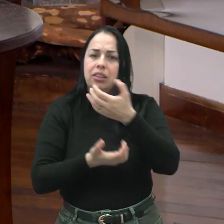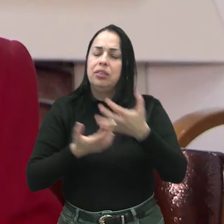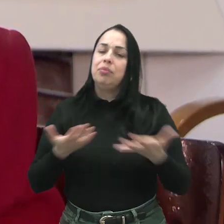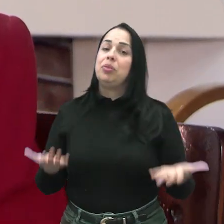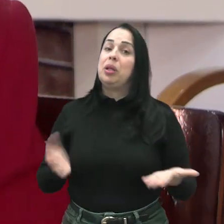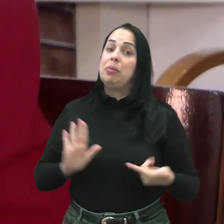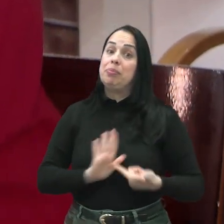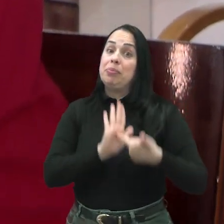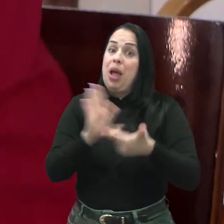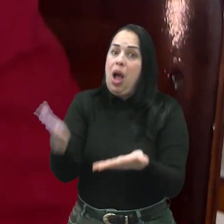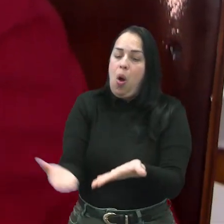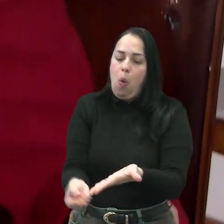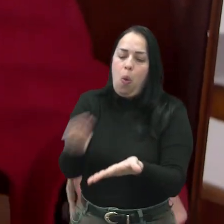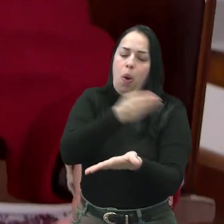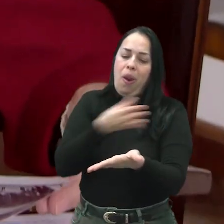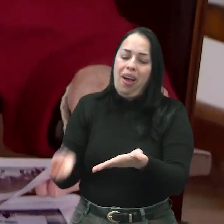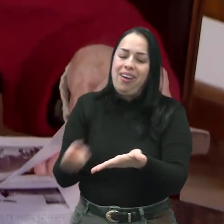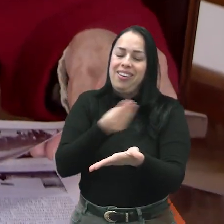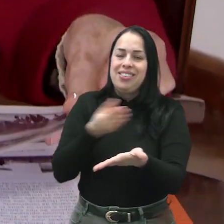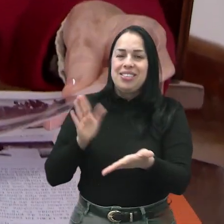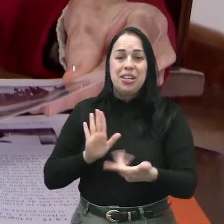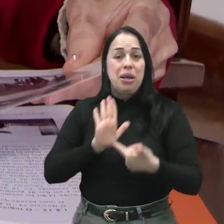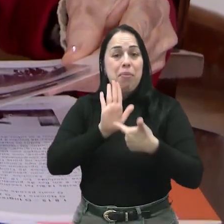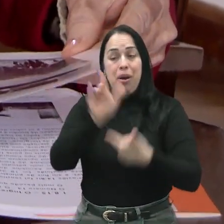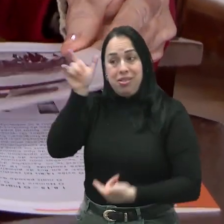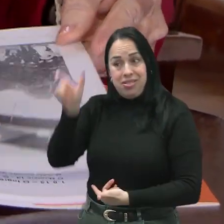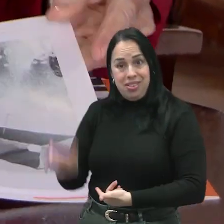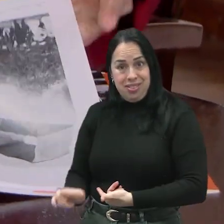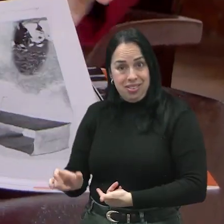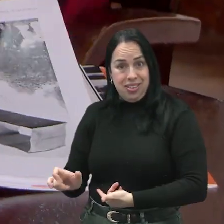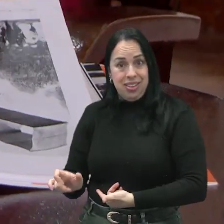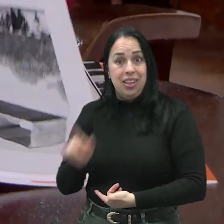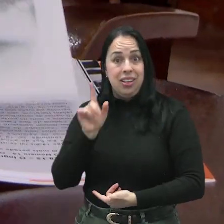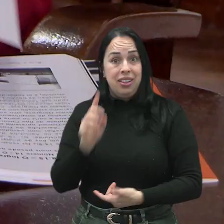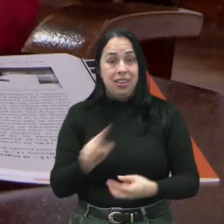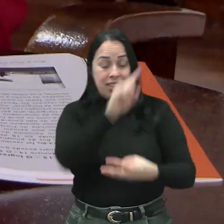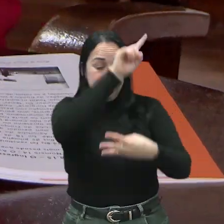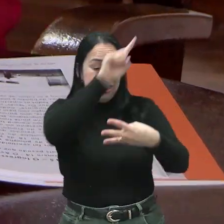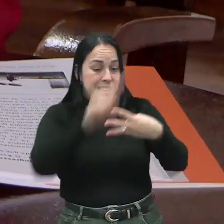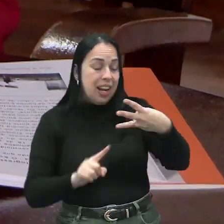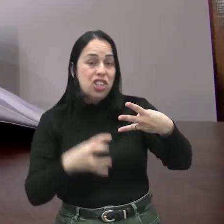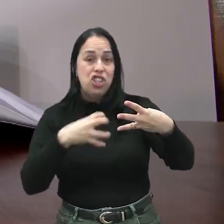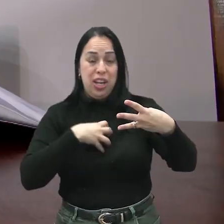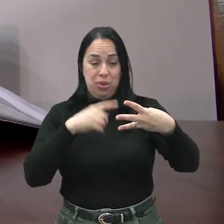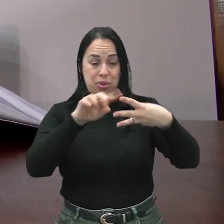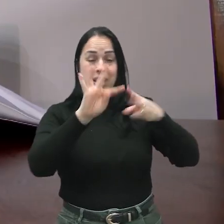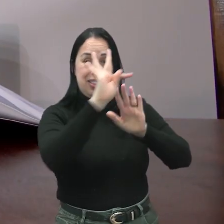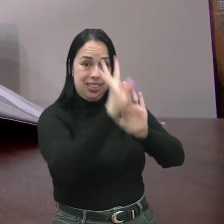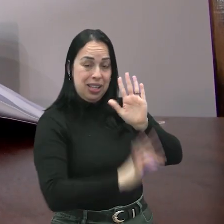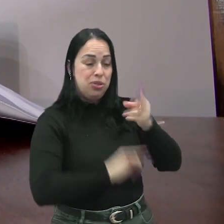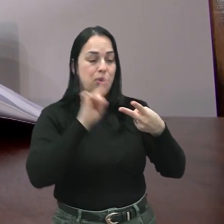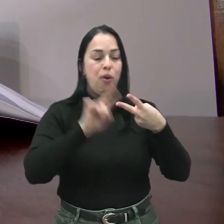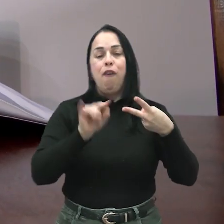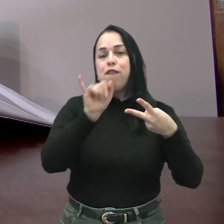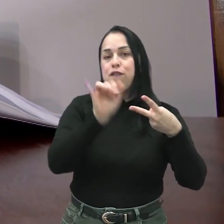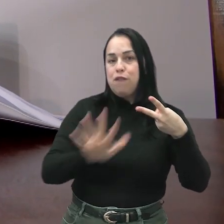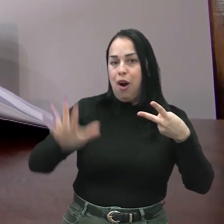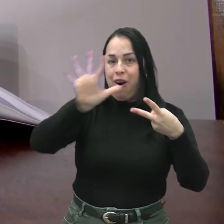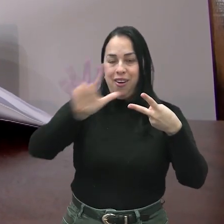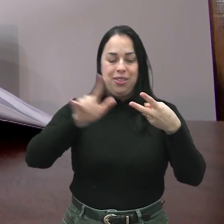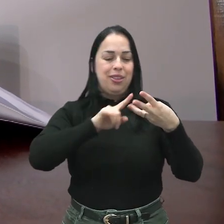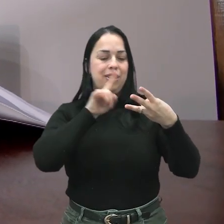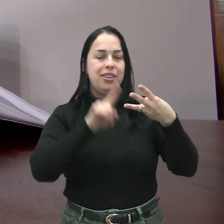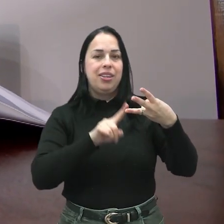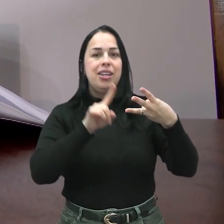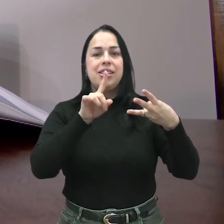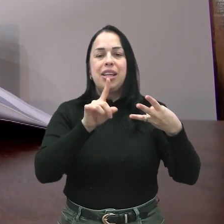poesia. O resultado é um livro que revela Santos Dumont em 3 linguagens: texto, fotos da